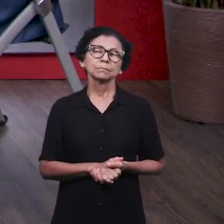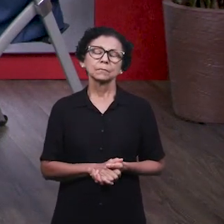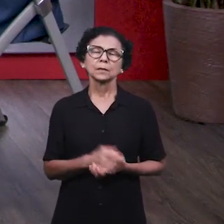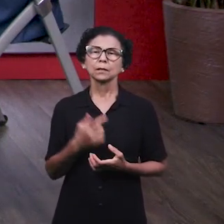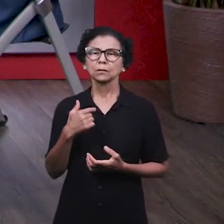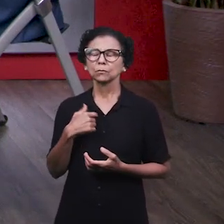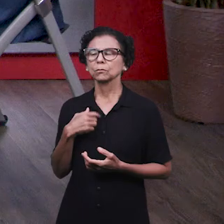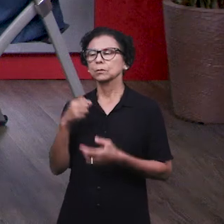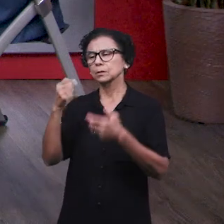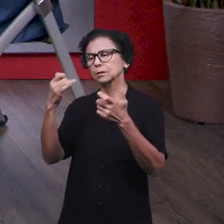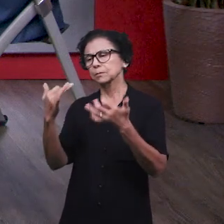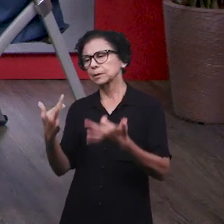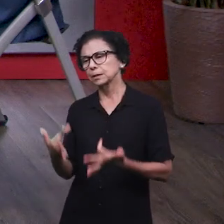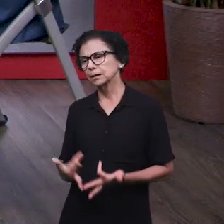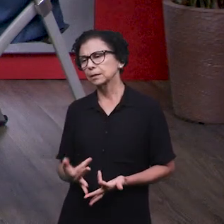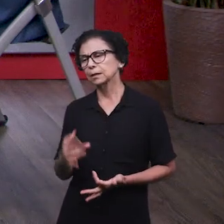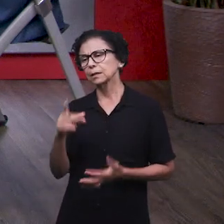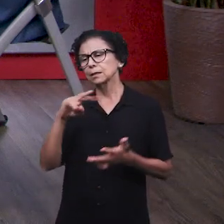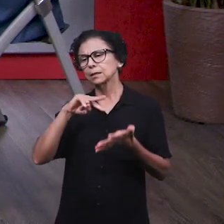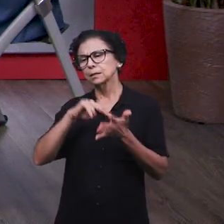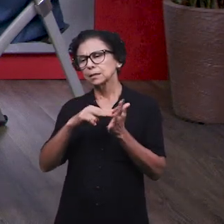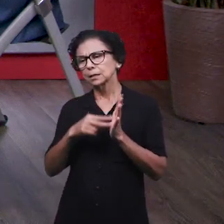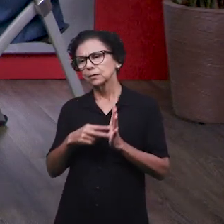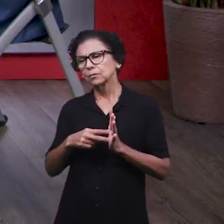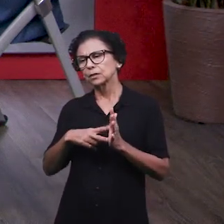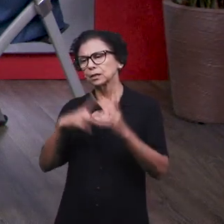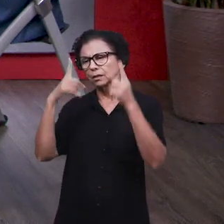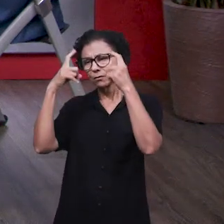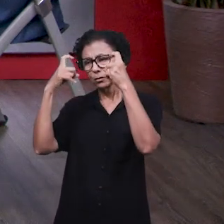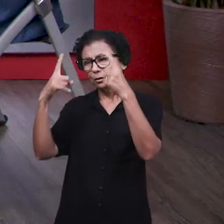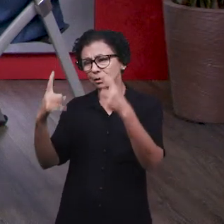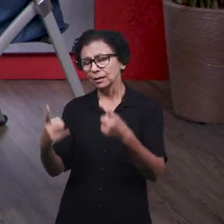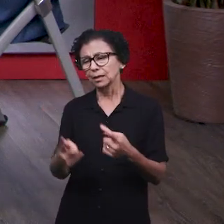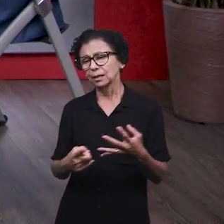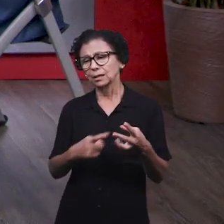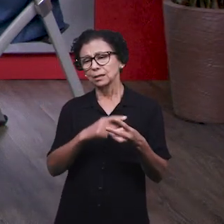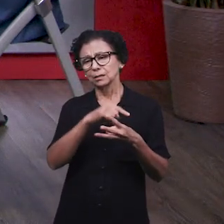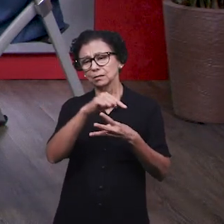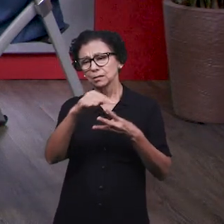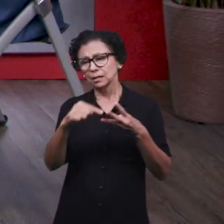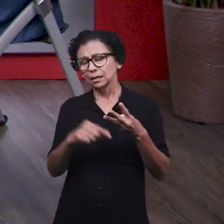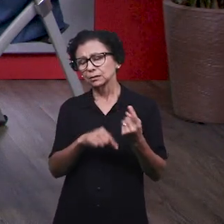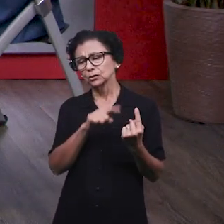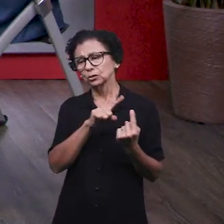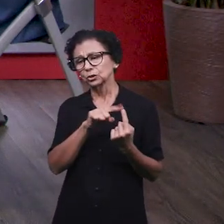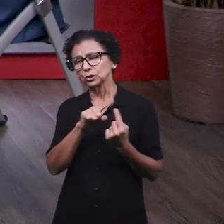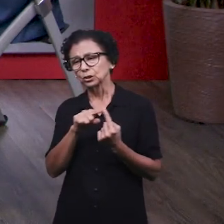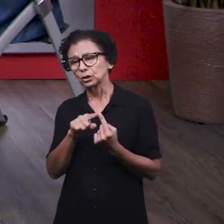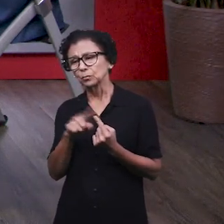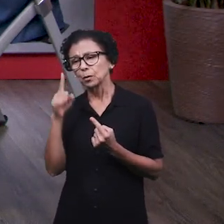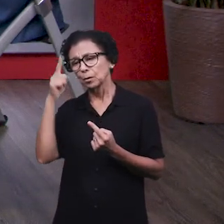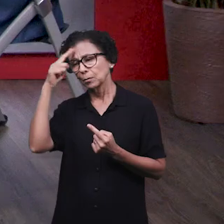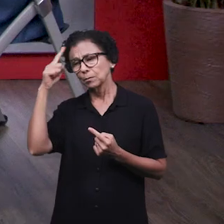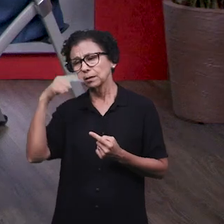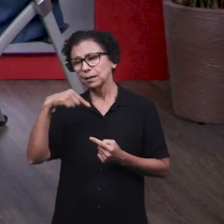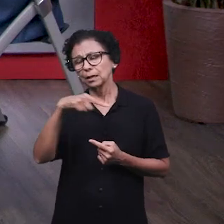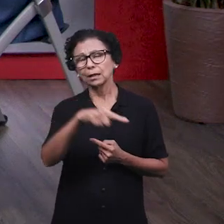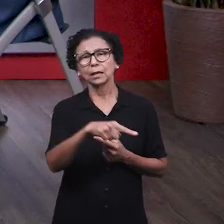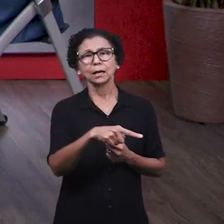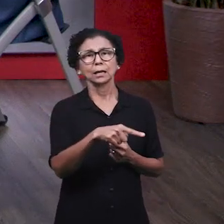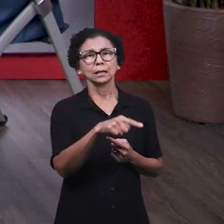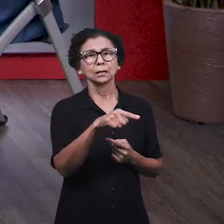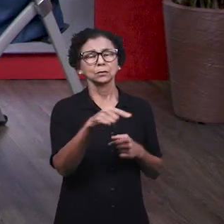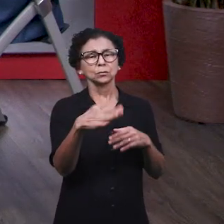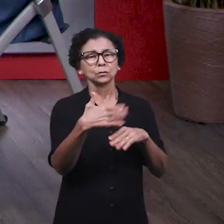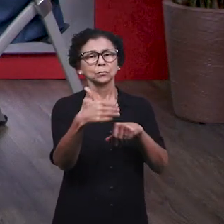pude parar para explicar para ela que era uma violência, e que ela deveria aí encaminhei para o psicólogo, entendeu. Você vê que há